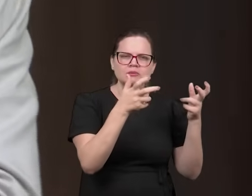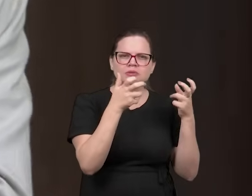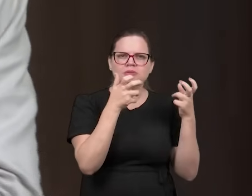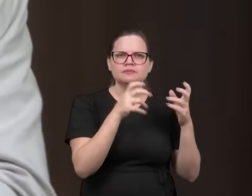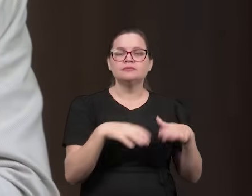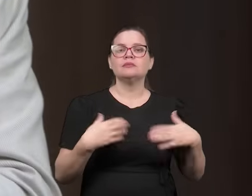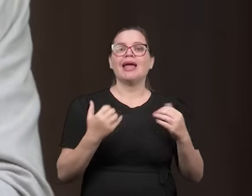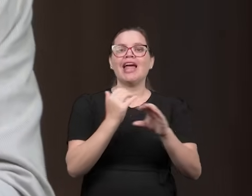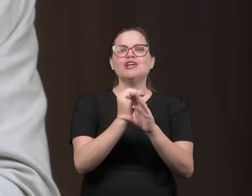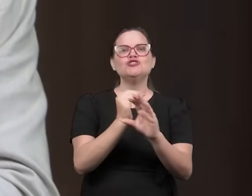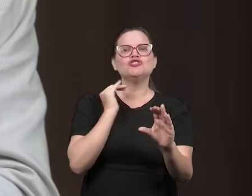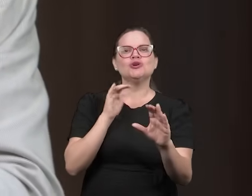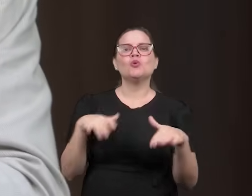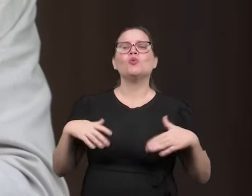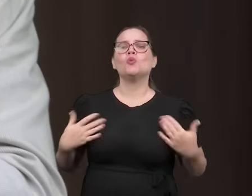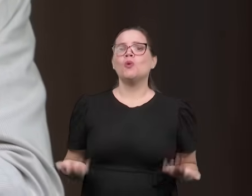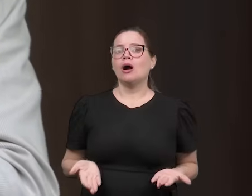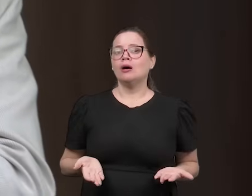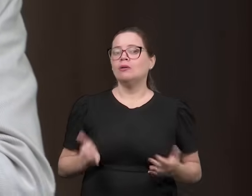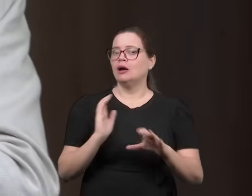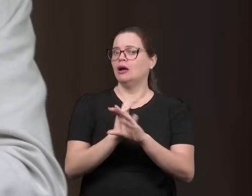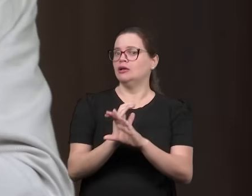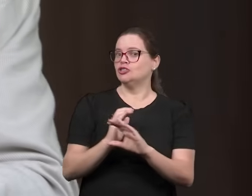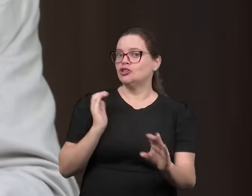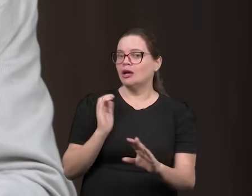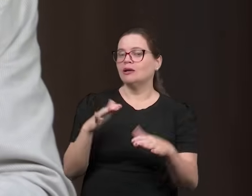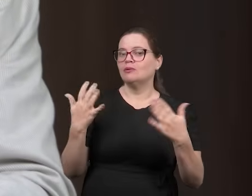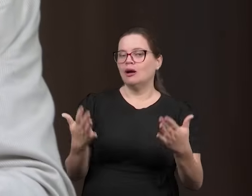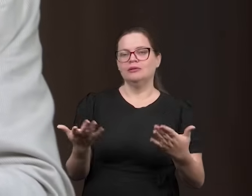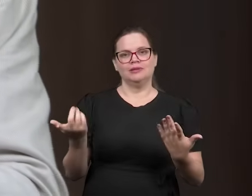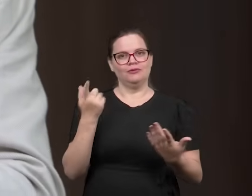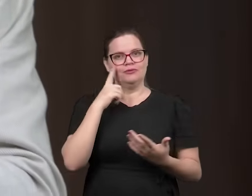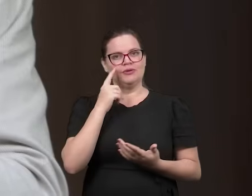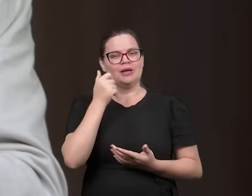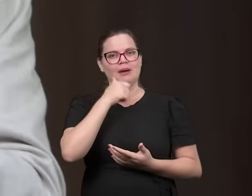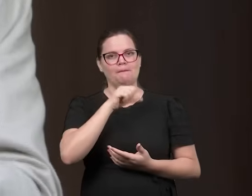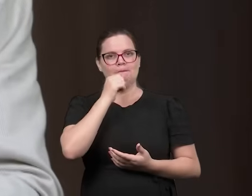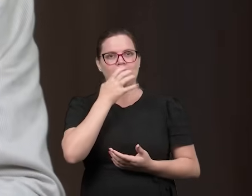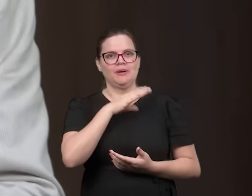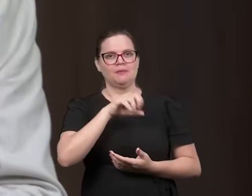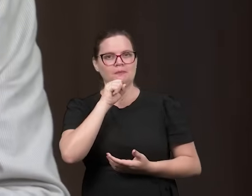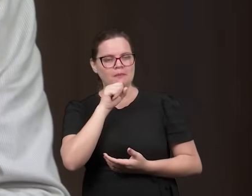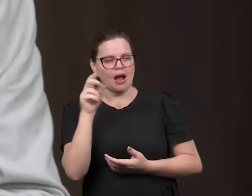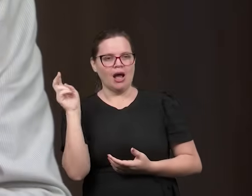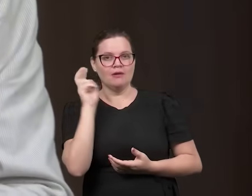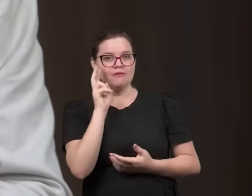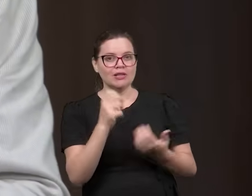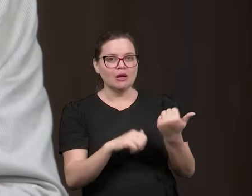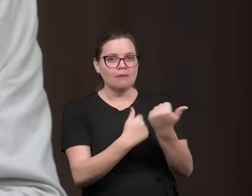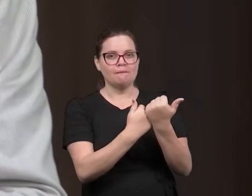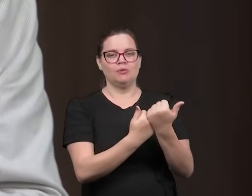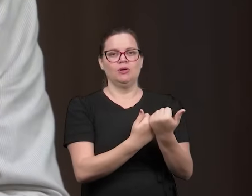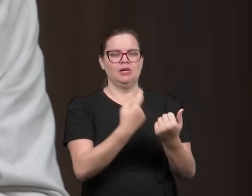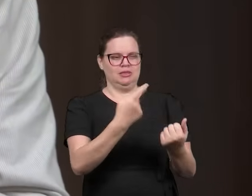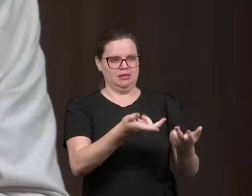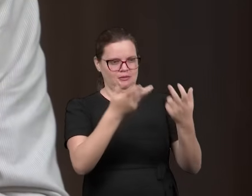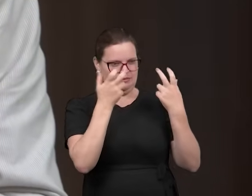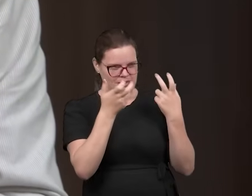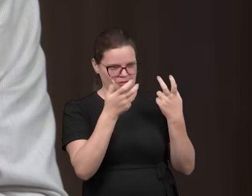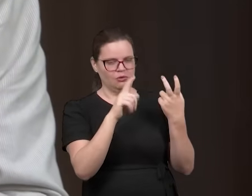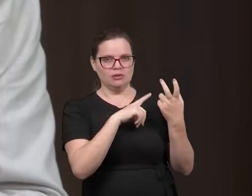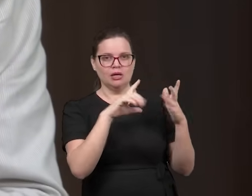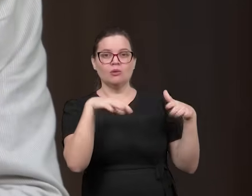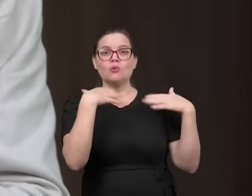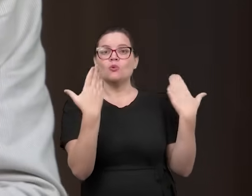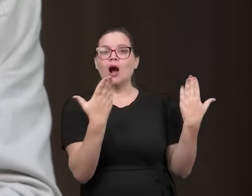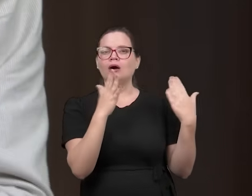de engenharia? Então, você vai... Veja bem, esse suporte do pai, então você identificou que seu filho tem um talento. Você tem que identificar qual é o talento